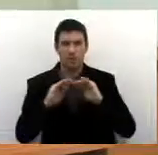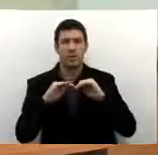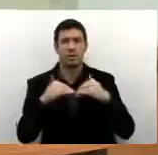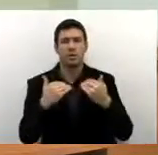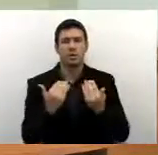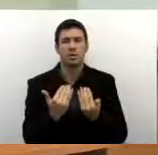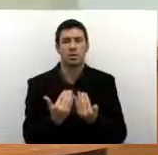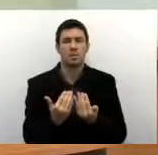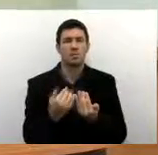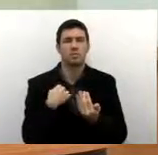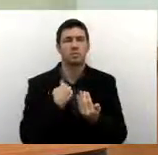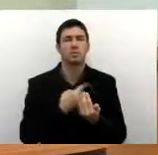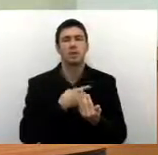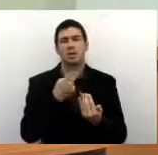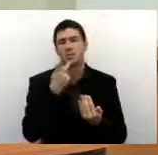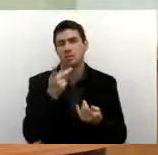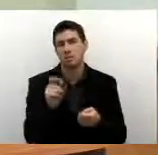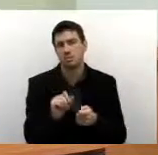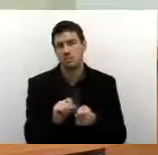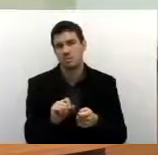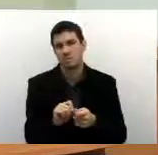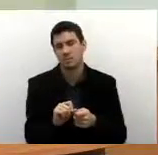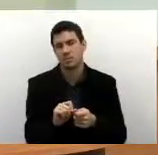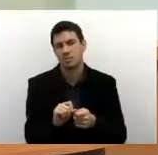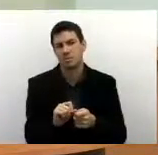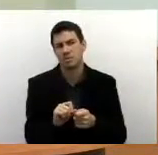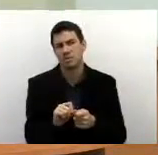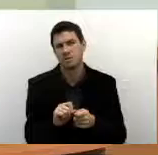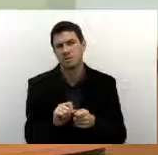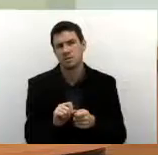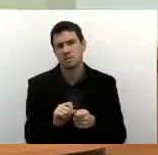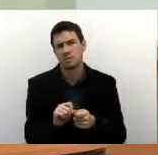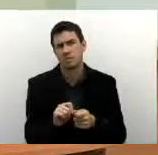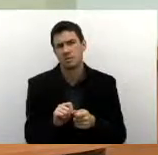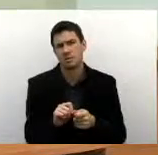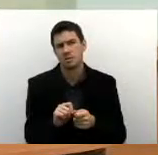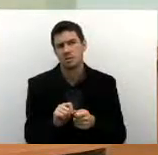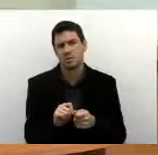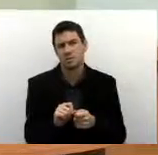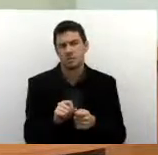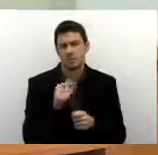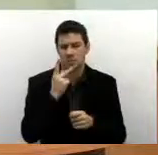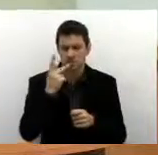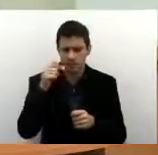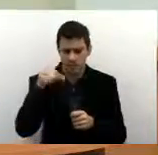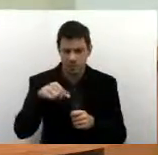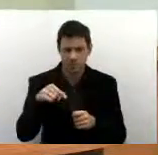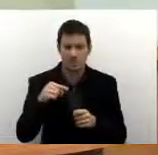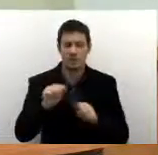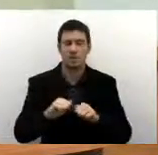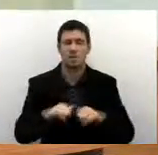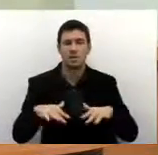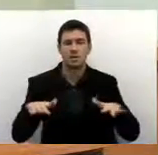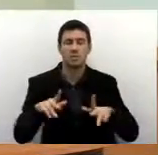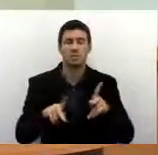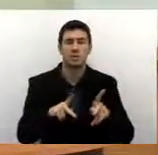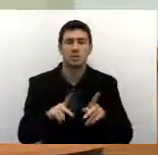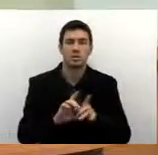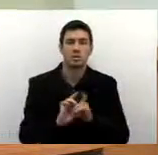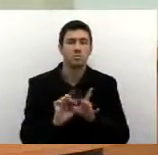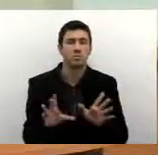redundância também o que eu estaria dizendo, dizer que este é o projeto mais importante da